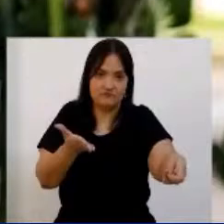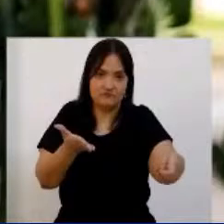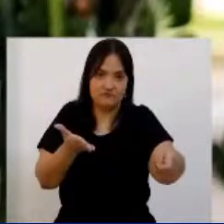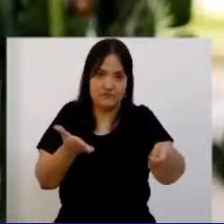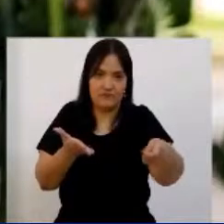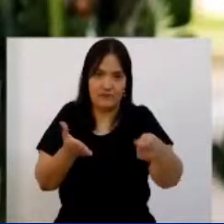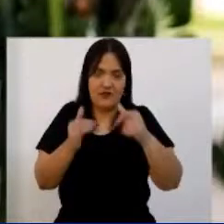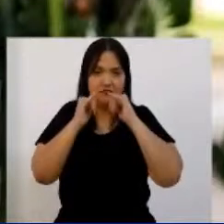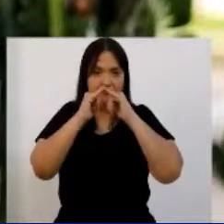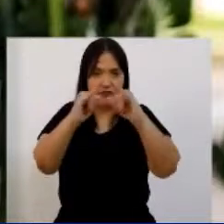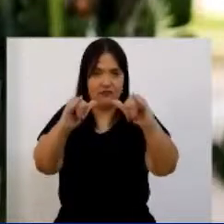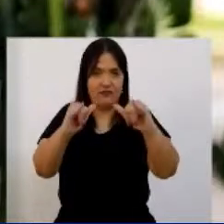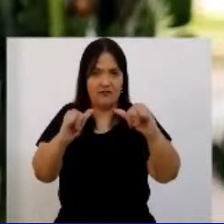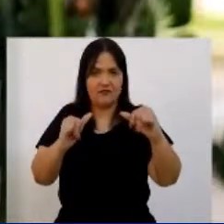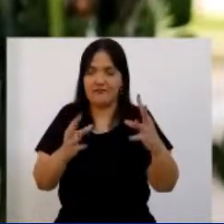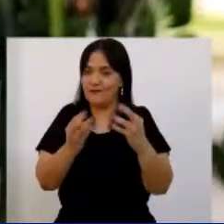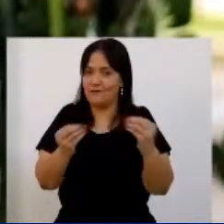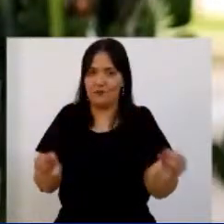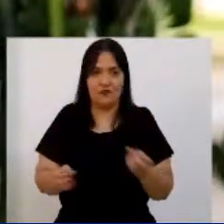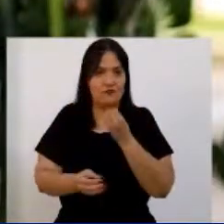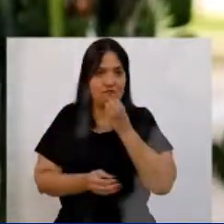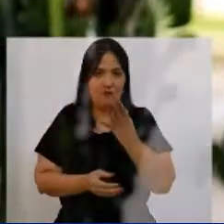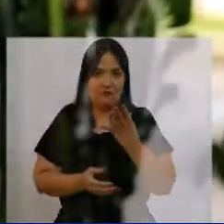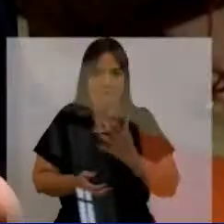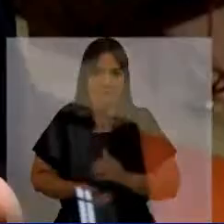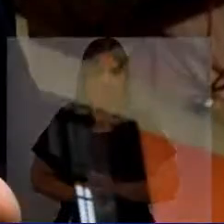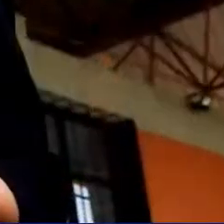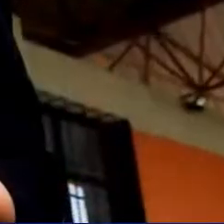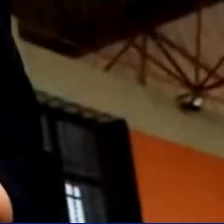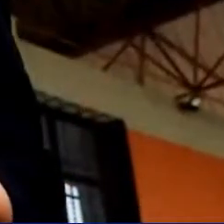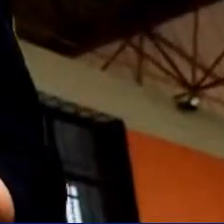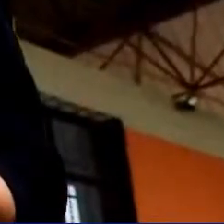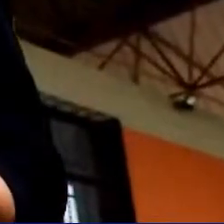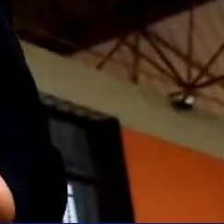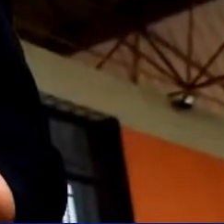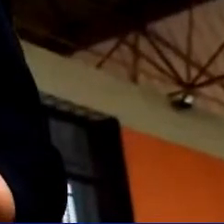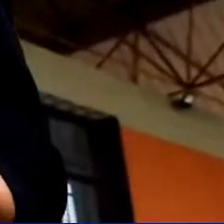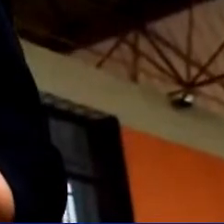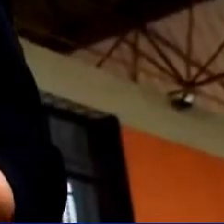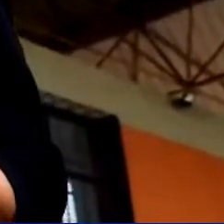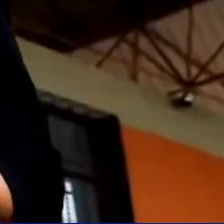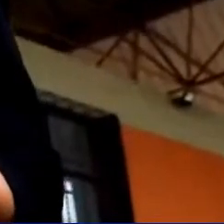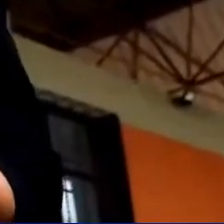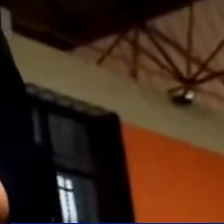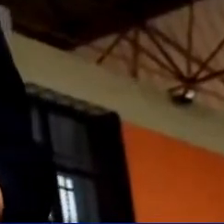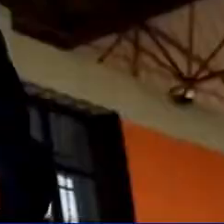produziu. Então, isso é fantástico.